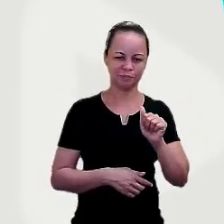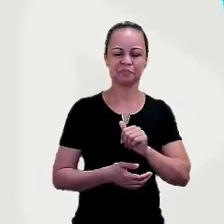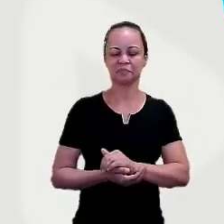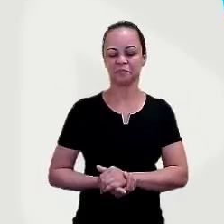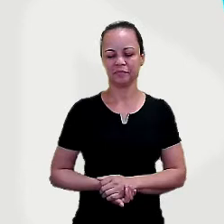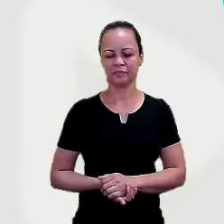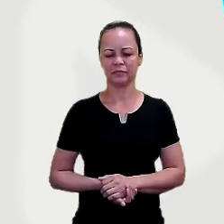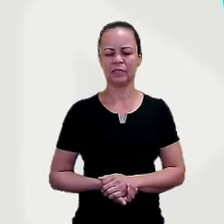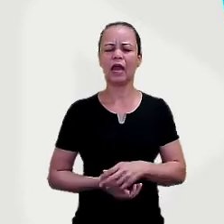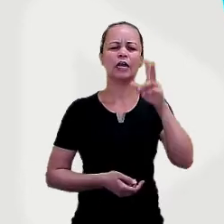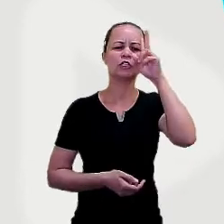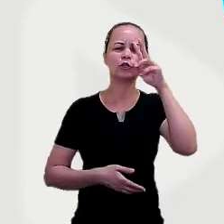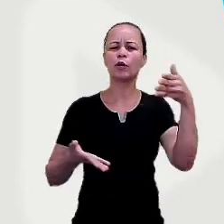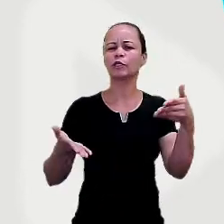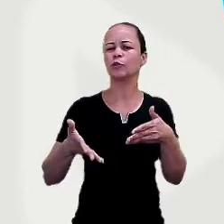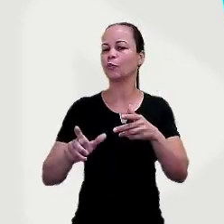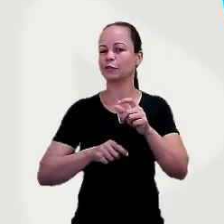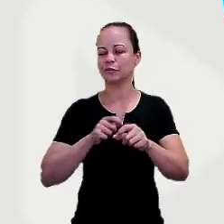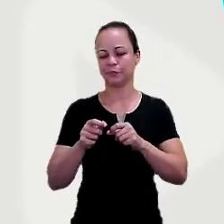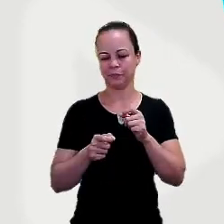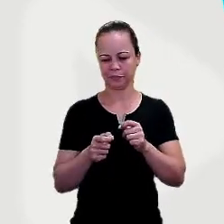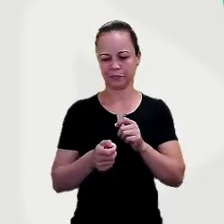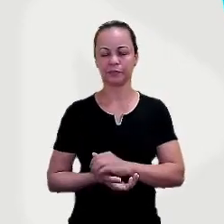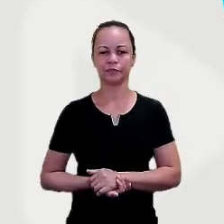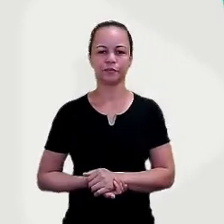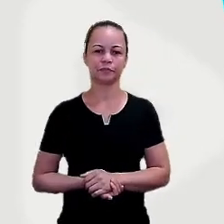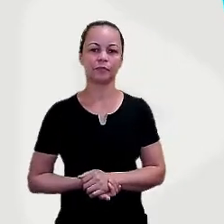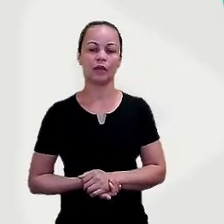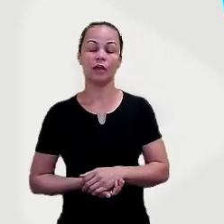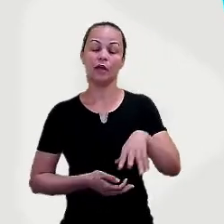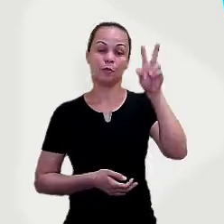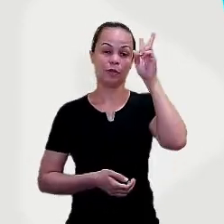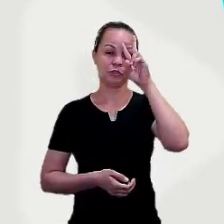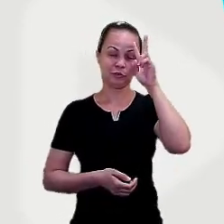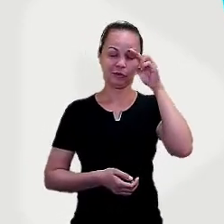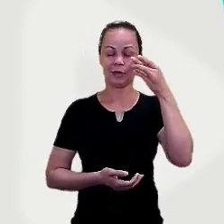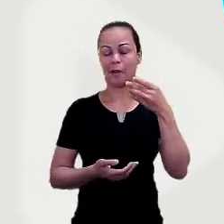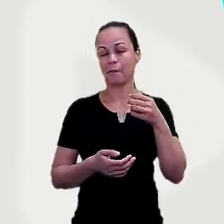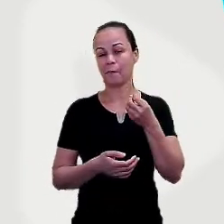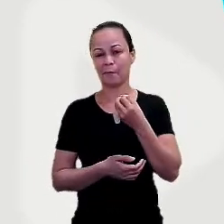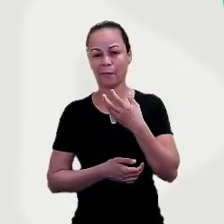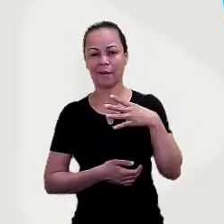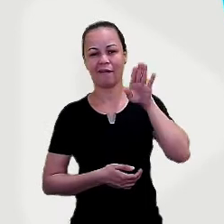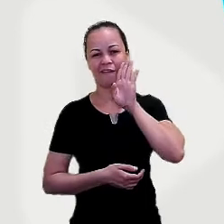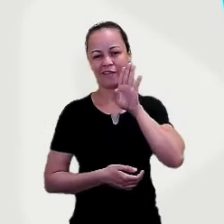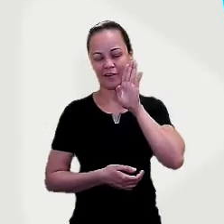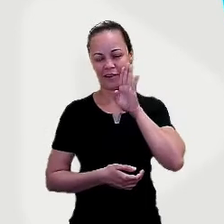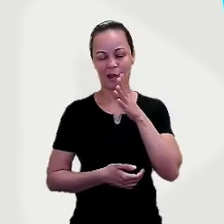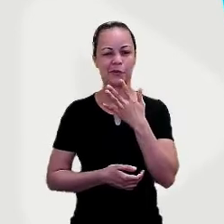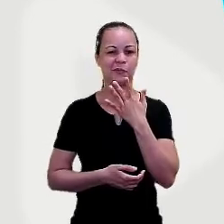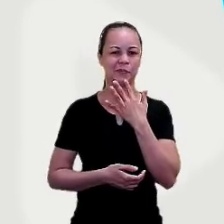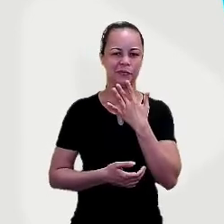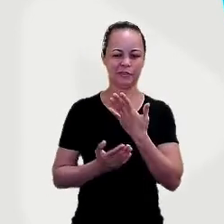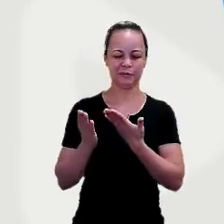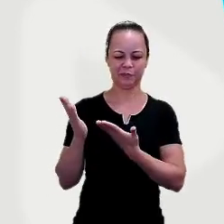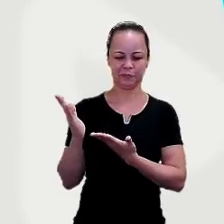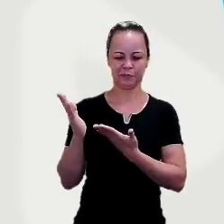será a história de hoje? A história de hoje é uma história muito legal e muito colorida. Chama-se